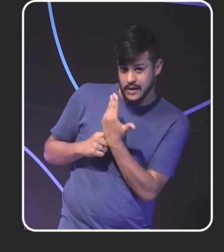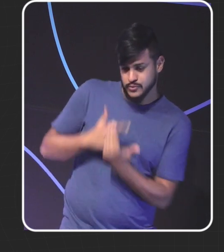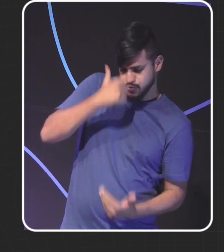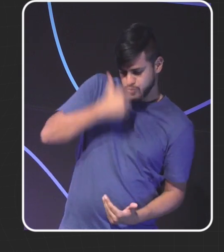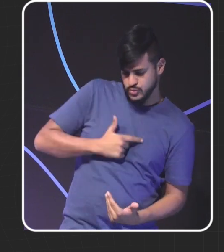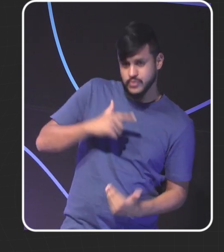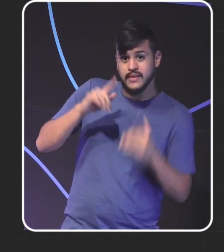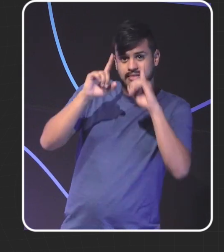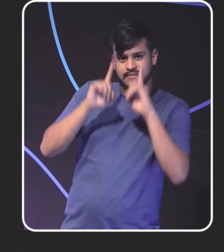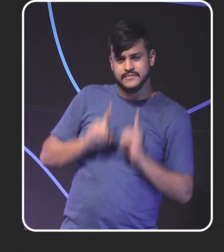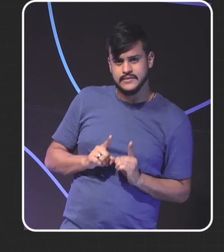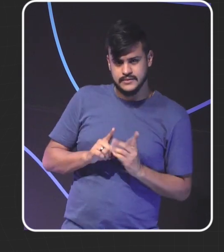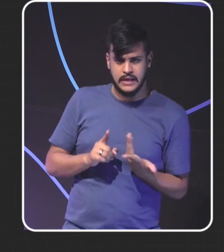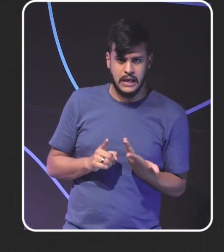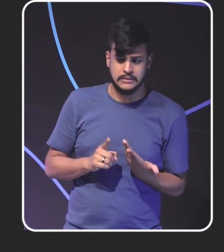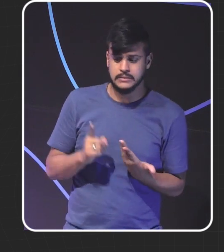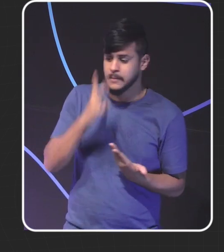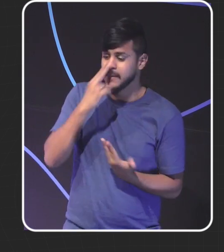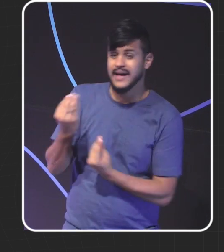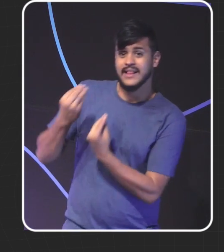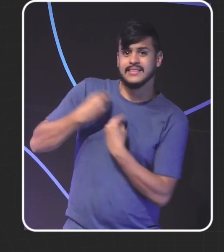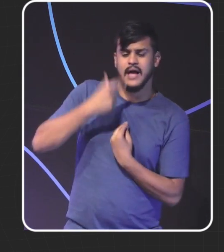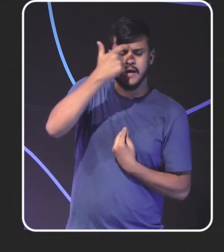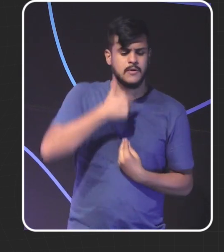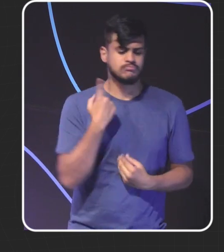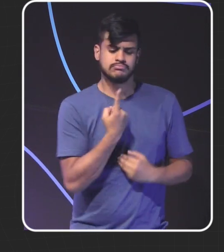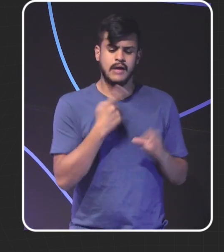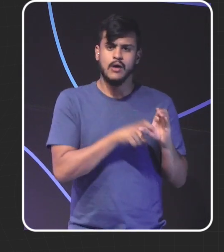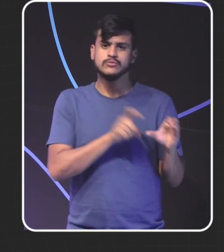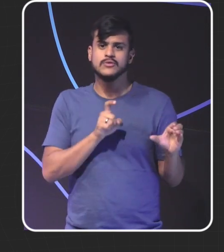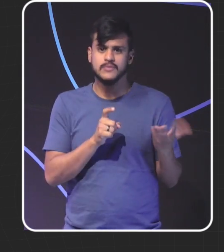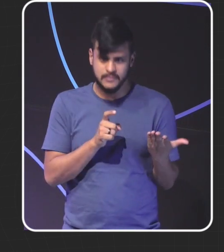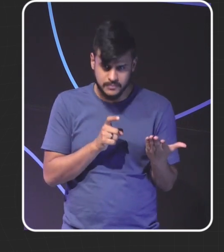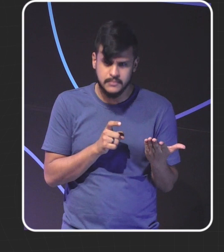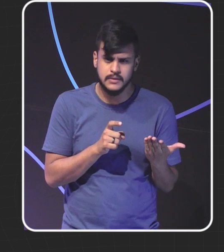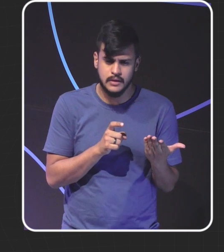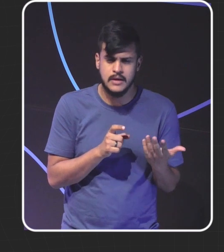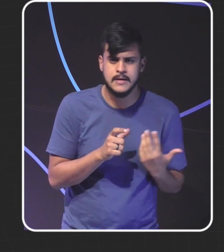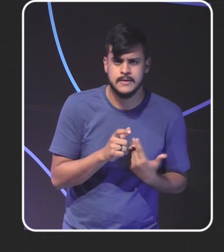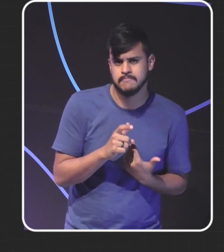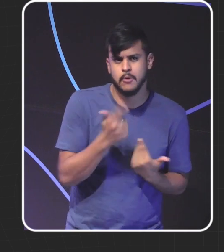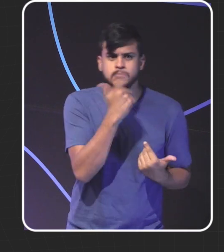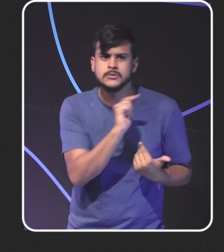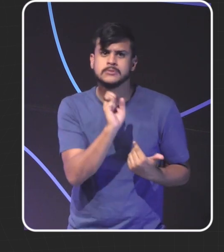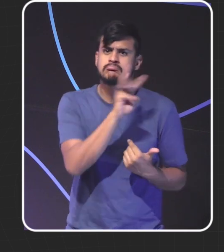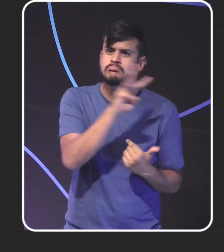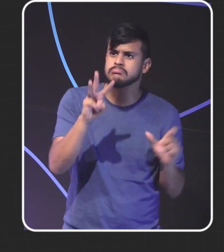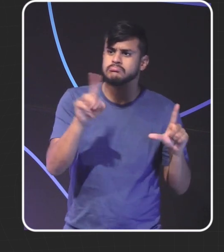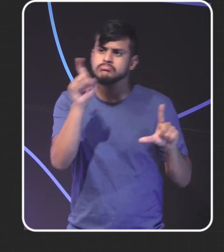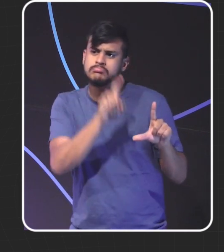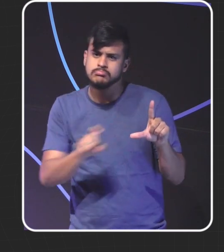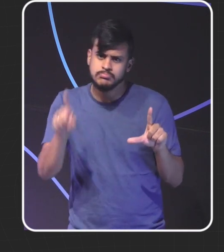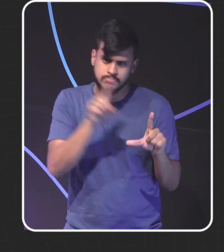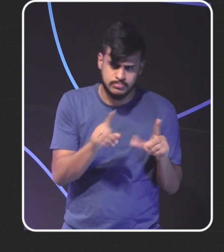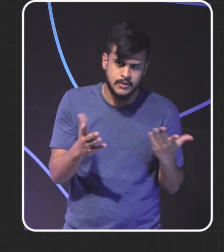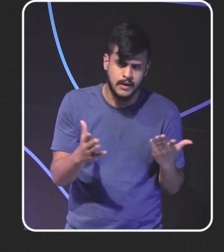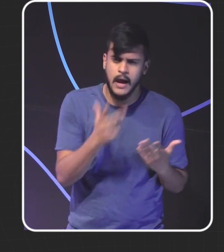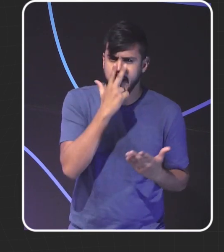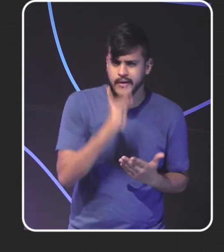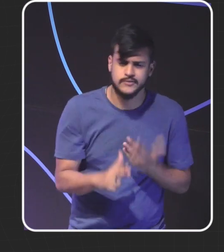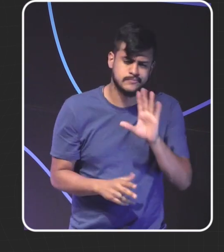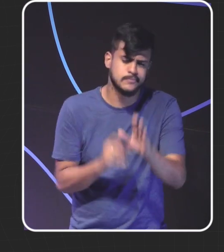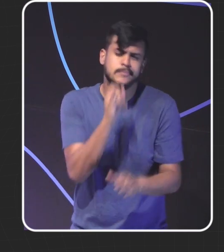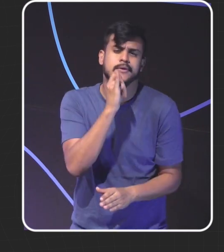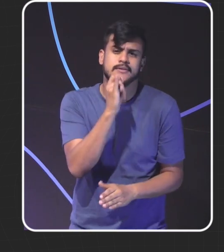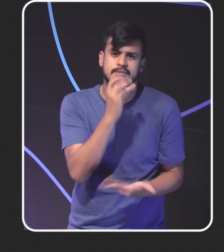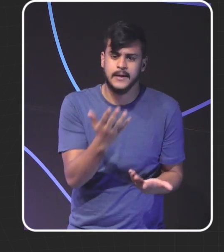com deficiência, pensando em dar mais autonomia para a pessoa com deficiência na navegação da web, eu poderia citar alguns exemplos, né? Talvez o uso